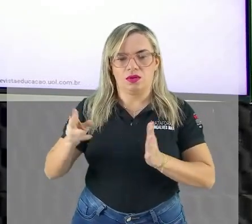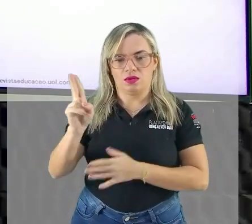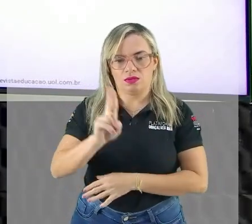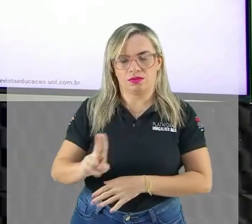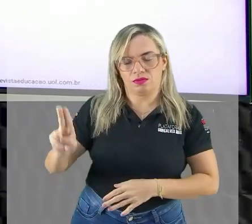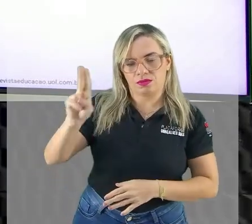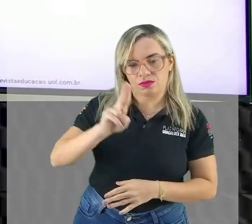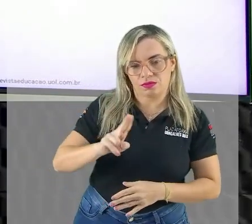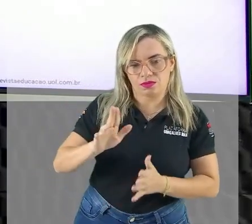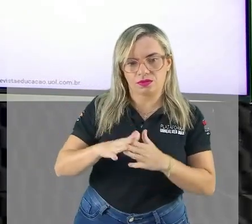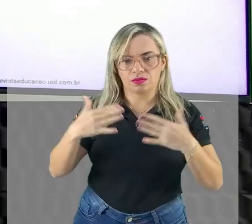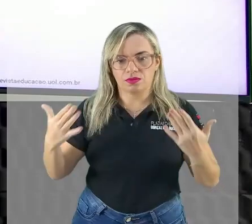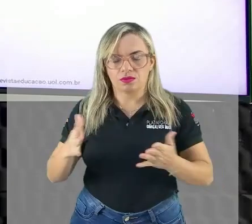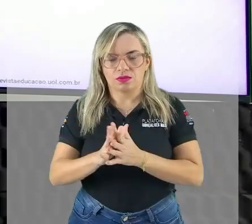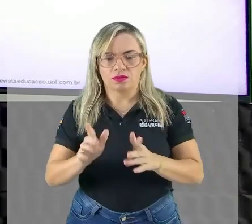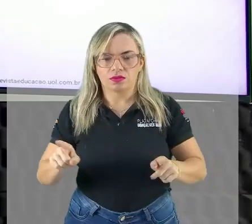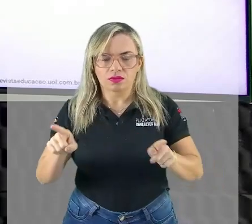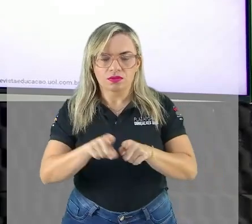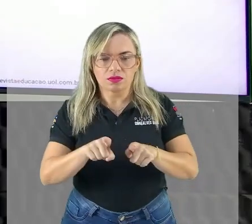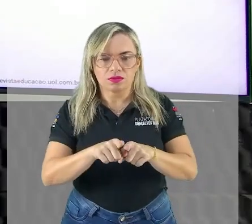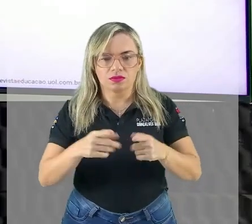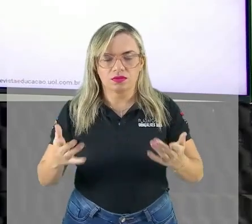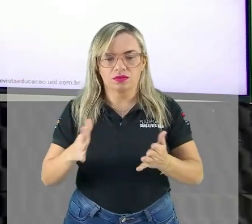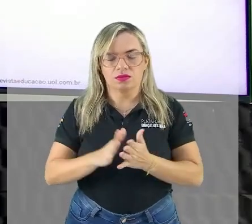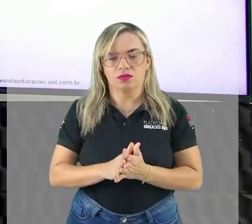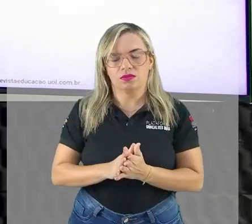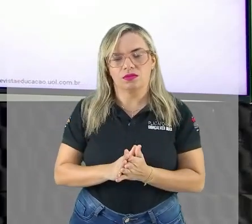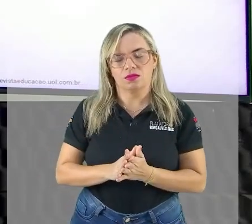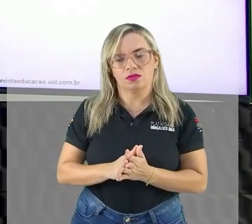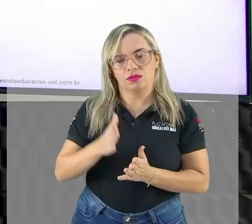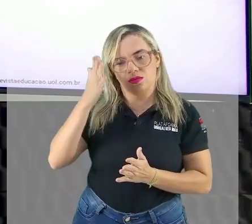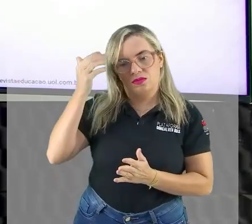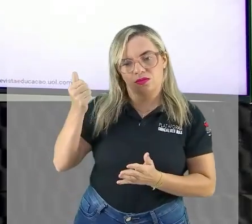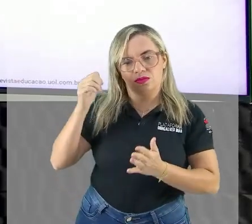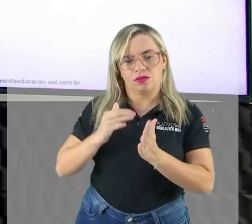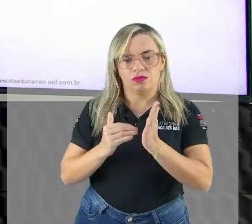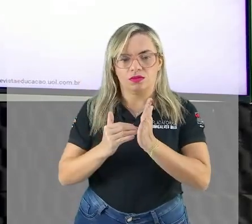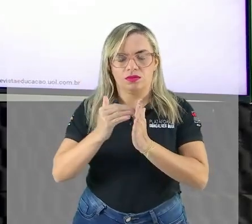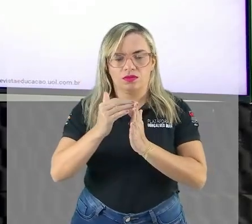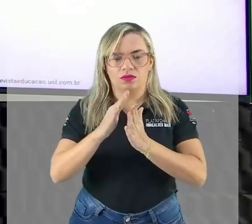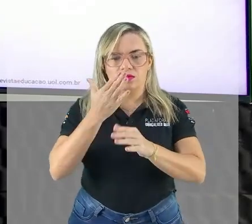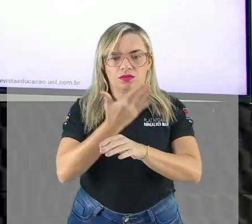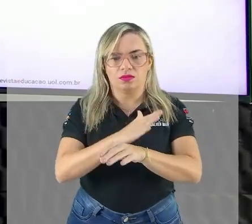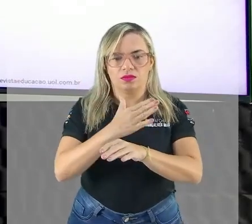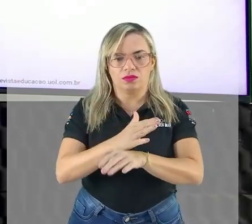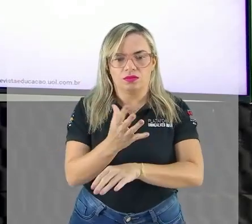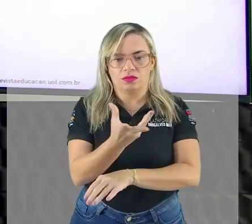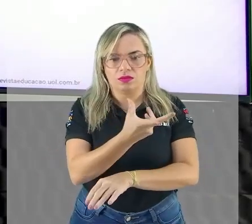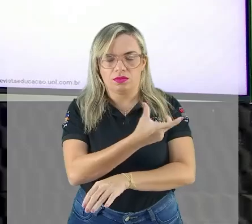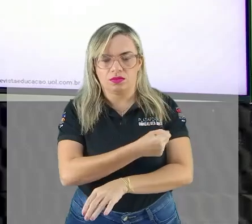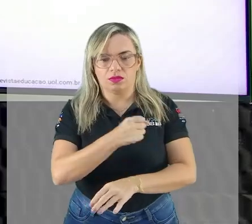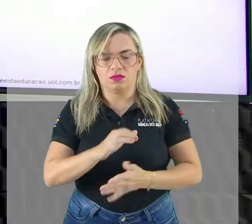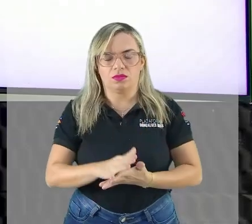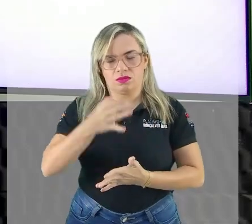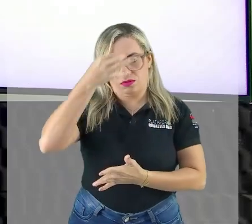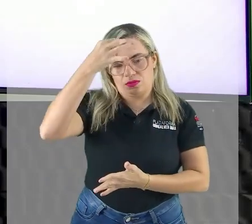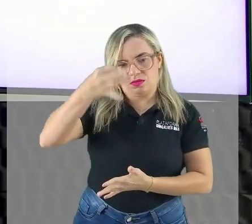as utilizam, além de pressupor níveis de domínio das práticas que exigem essas